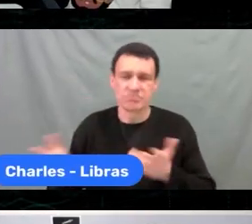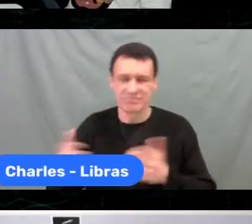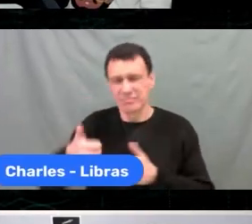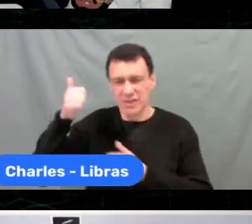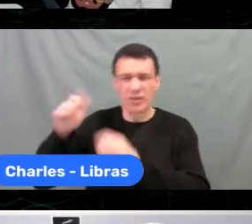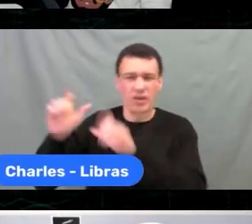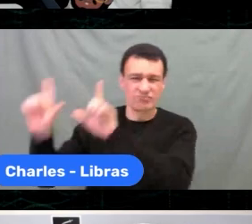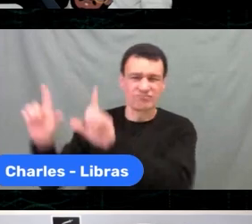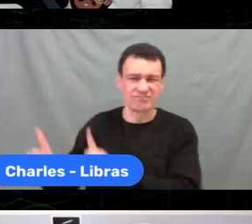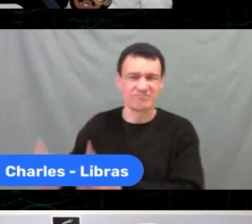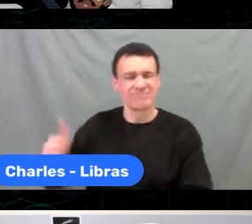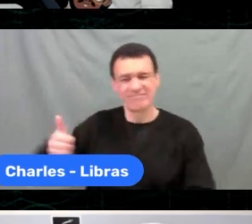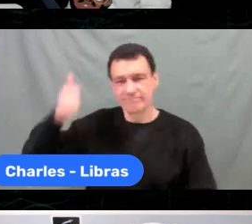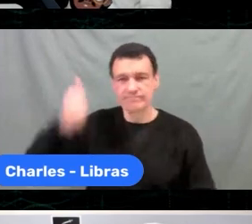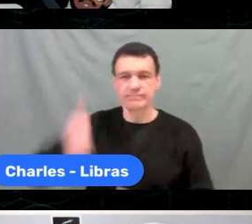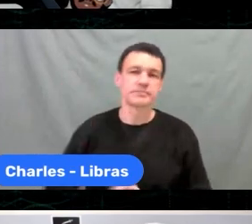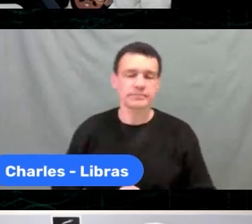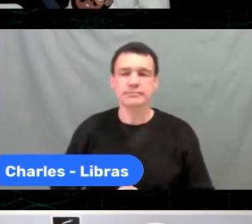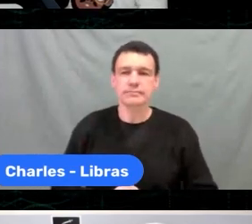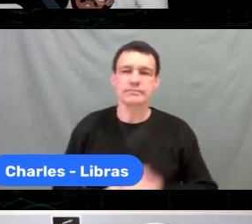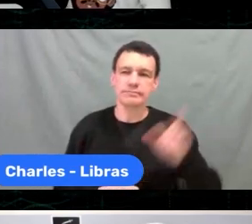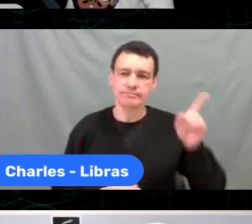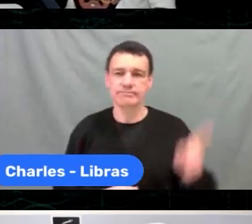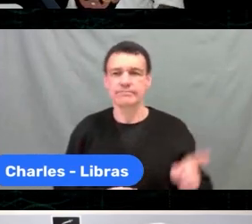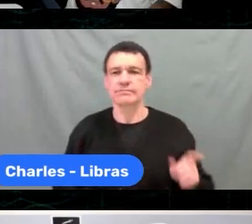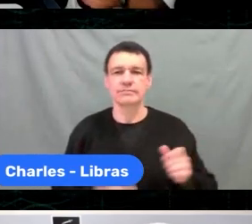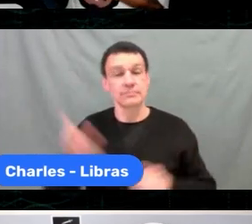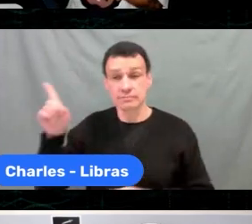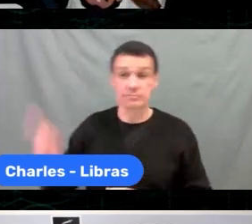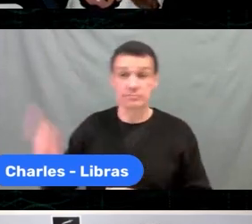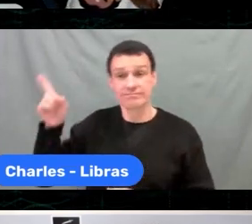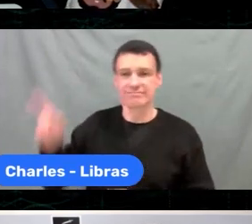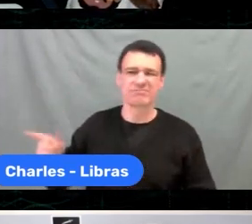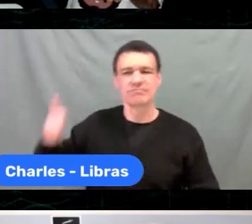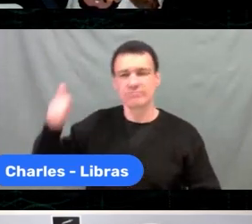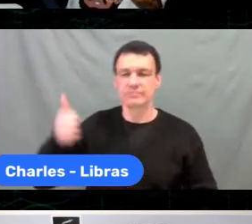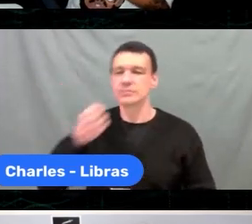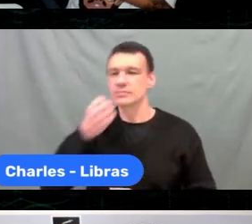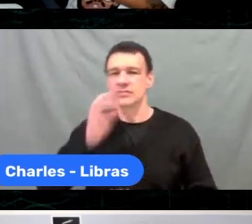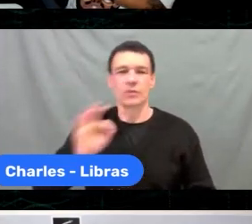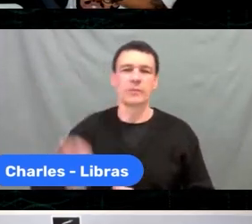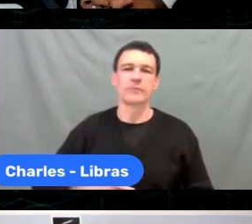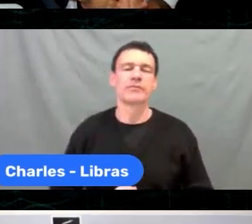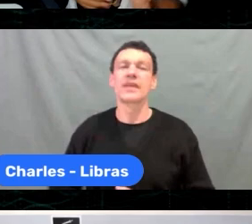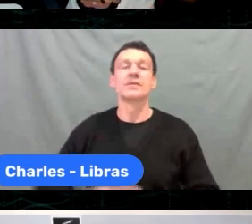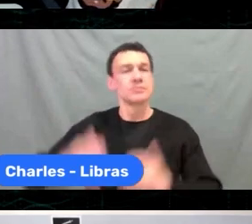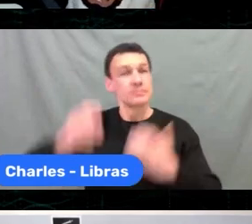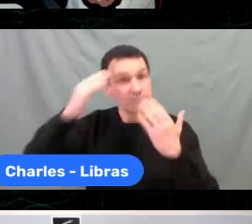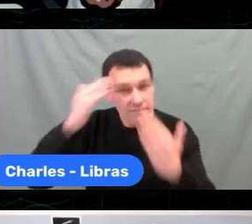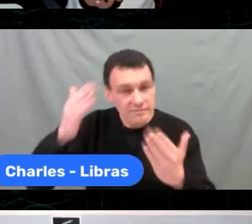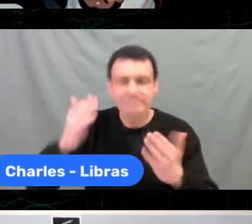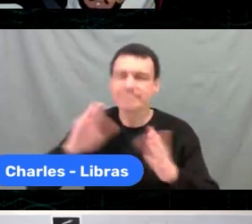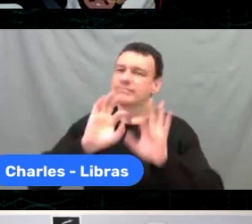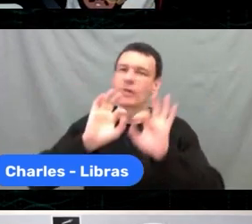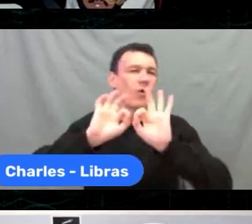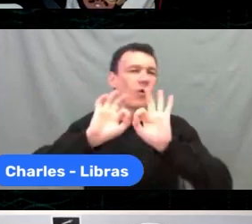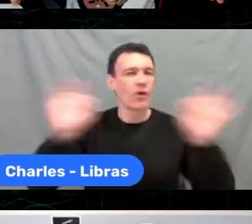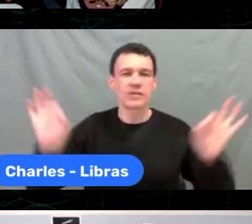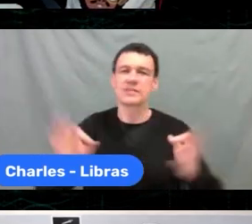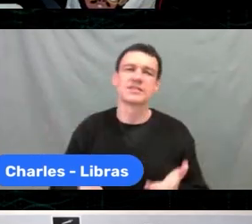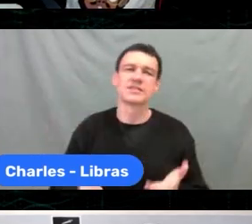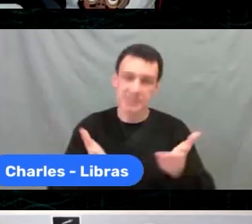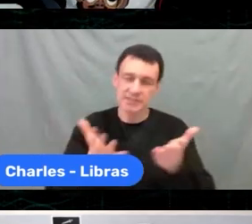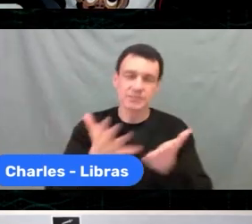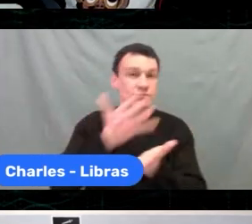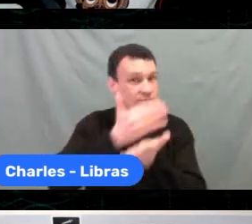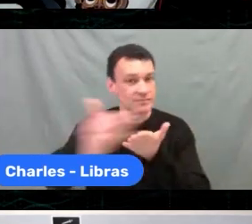né? Fica bom, fica muito bom. Fica bom, né? Paty, mais uma vez, muito obrigado e bora lá. Está começando